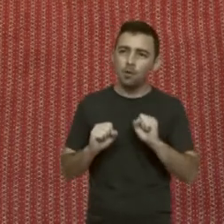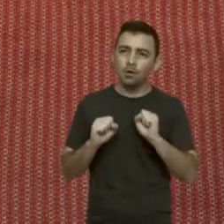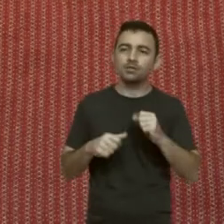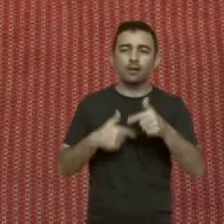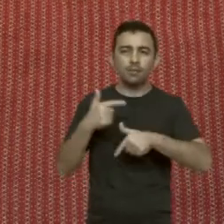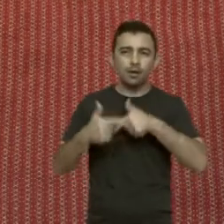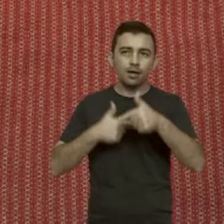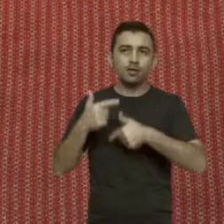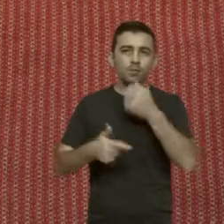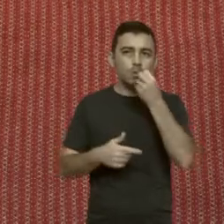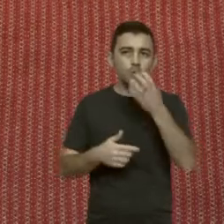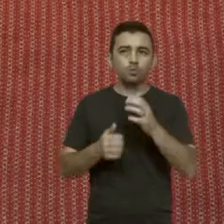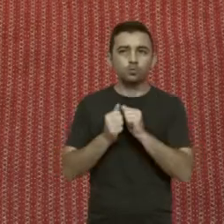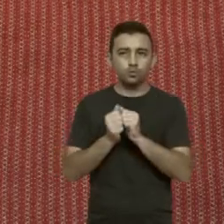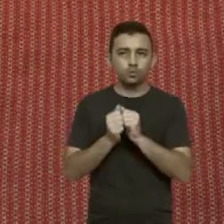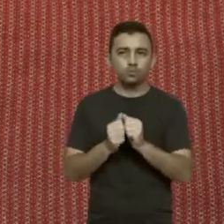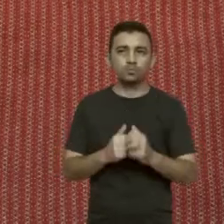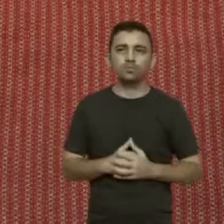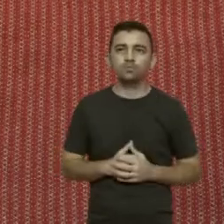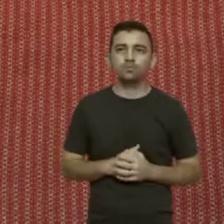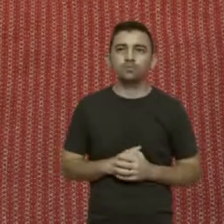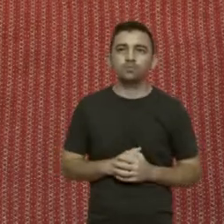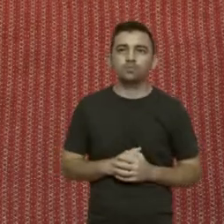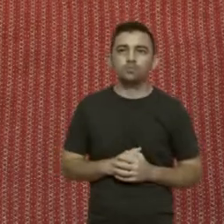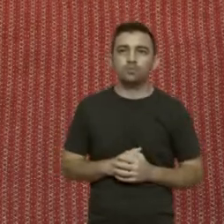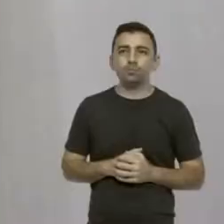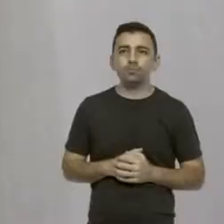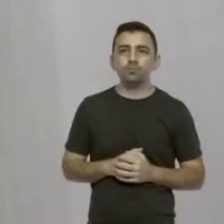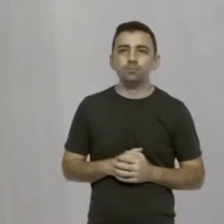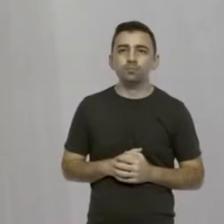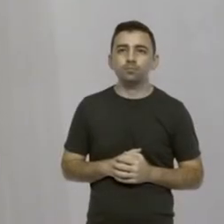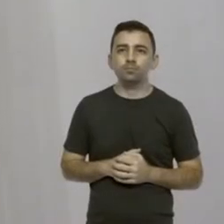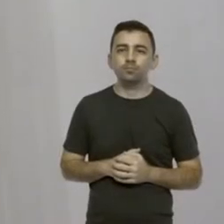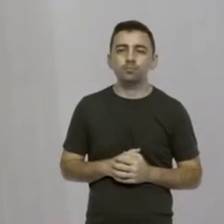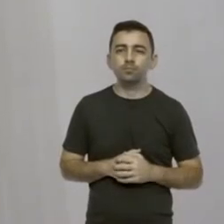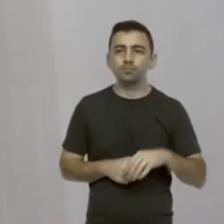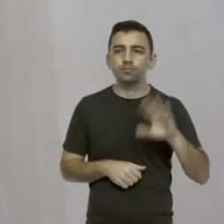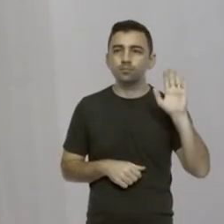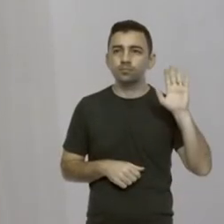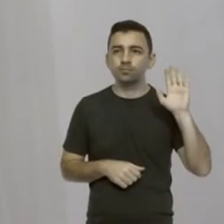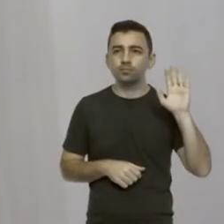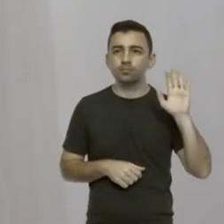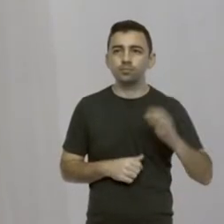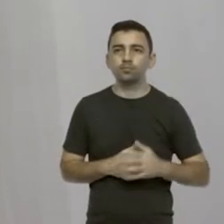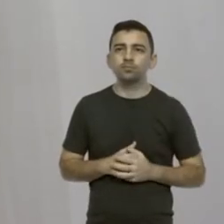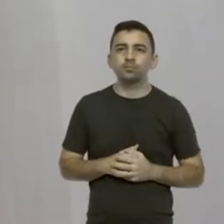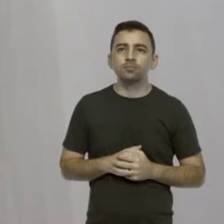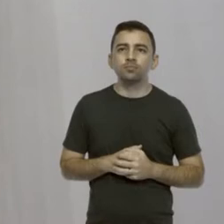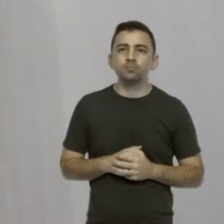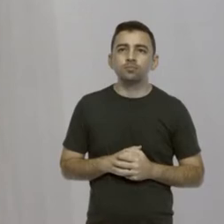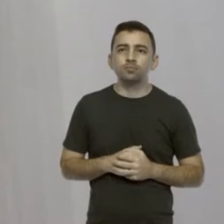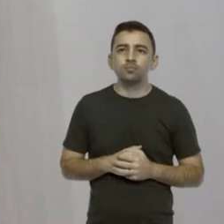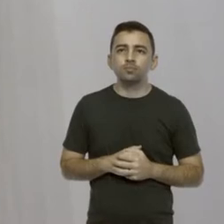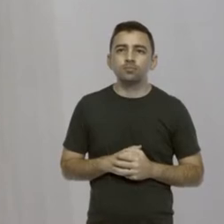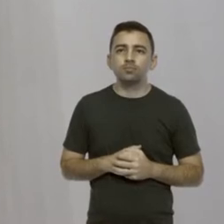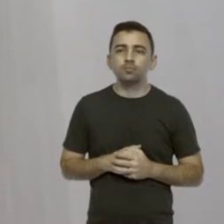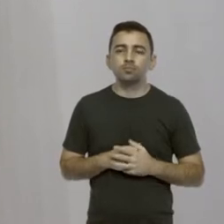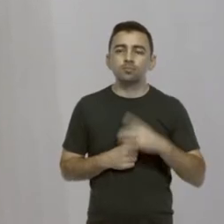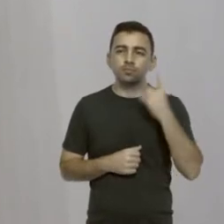a muitas mãos. Obrigado, Zé. Muito obrigado. Pela ordem, presidente. Pela ordem,